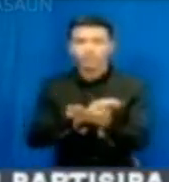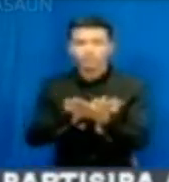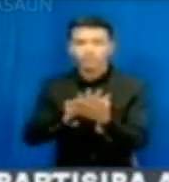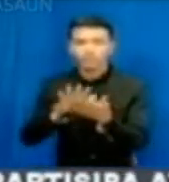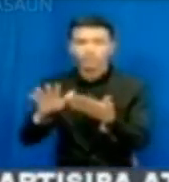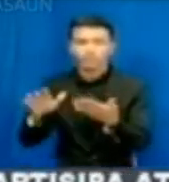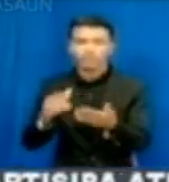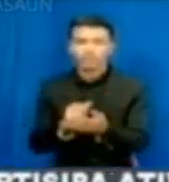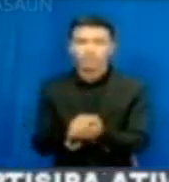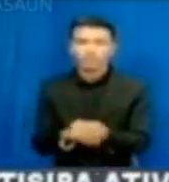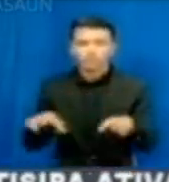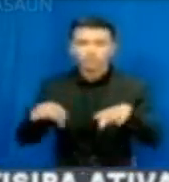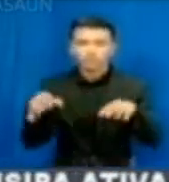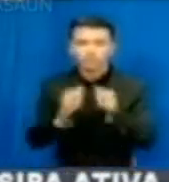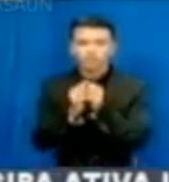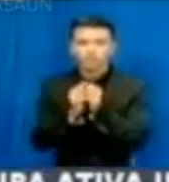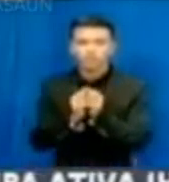Né BK Iha Nó Né Sibil Sibil Sibil Sibil Sibil